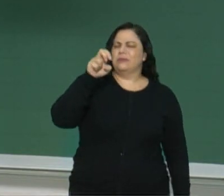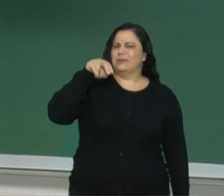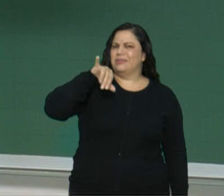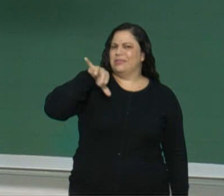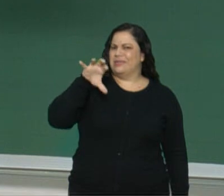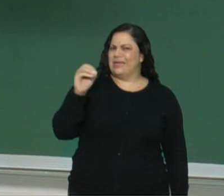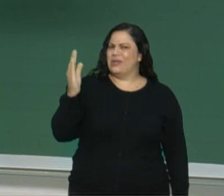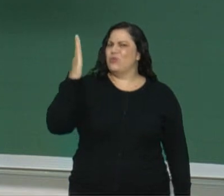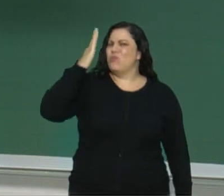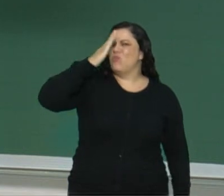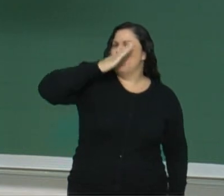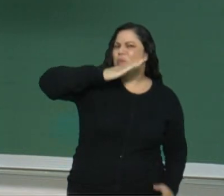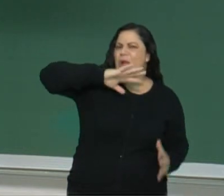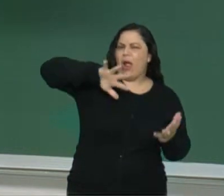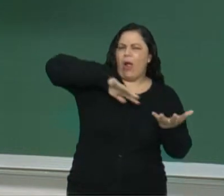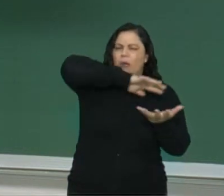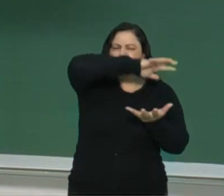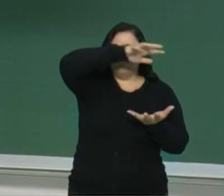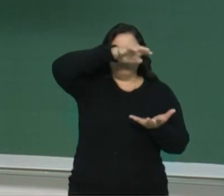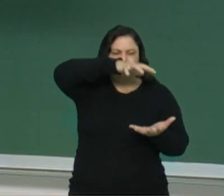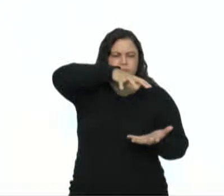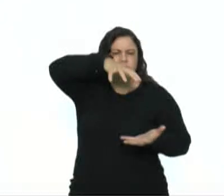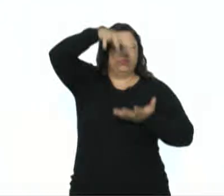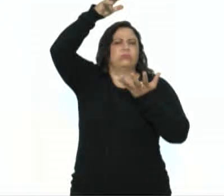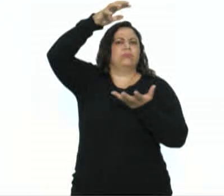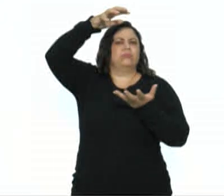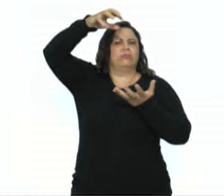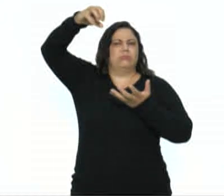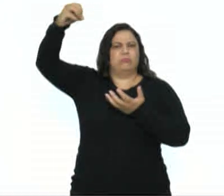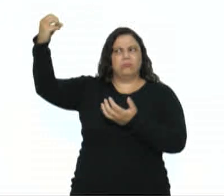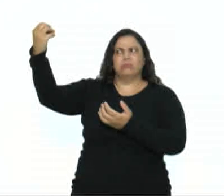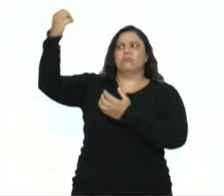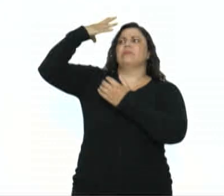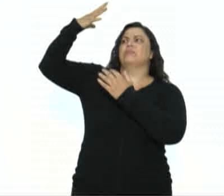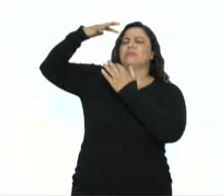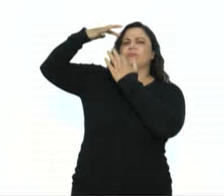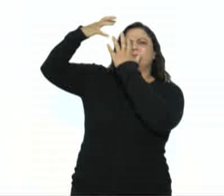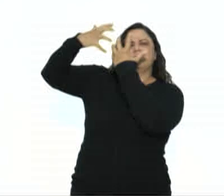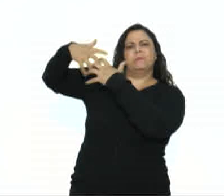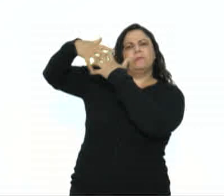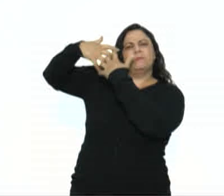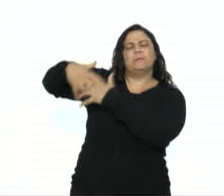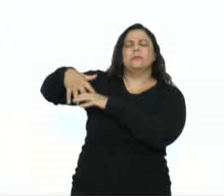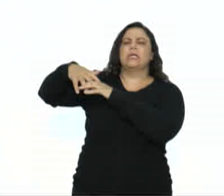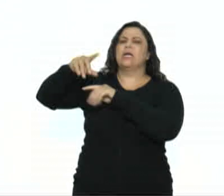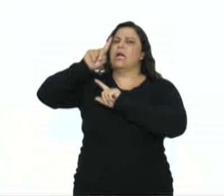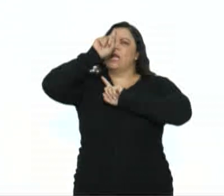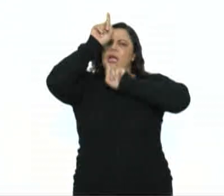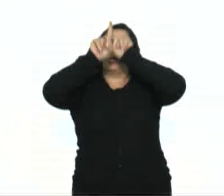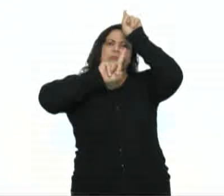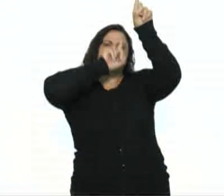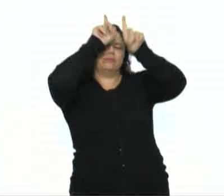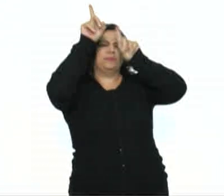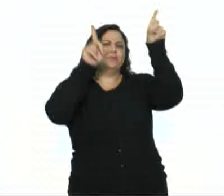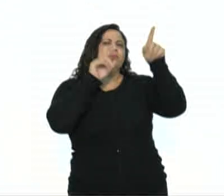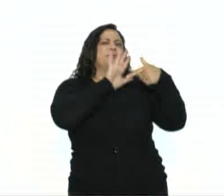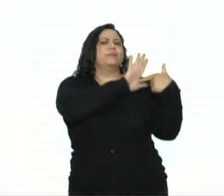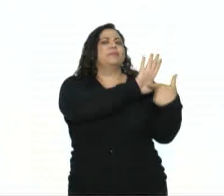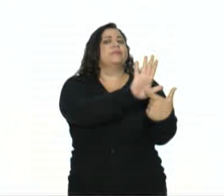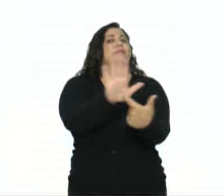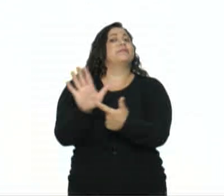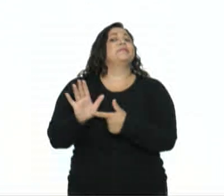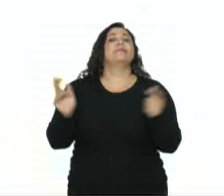realmente existe? Vejamos. Ele usa essa ideia para demonstrar a